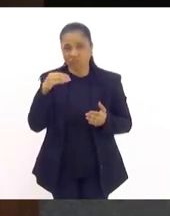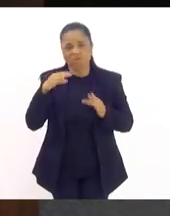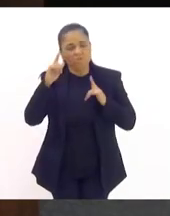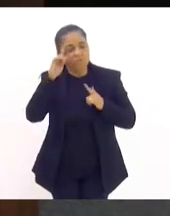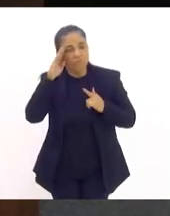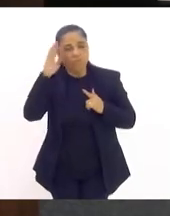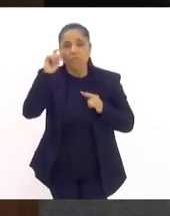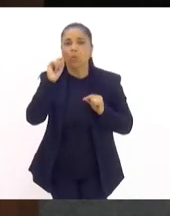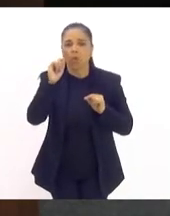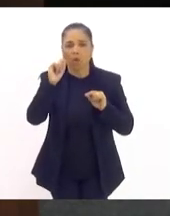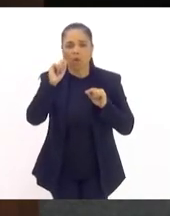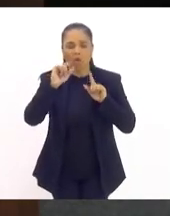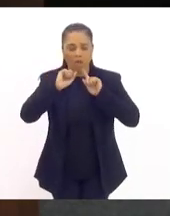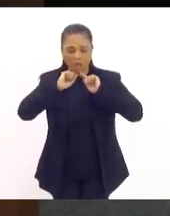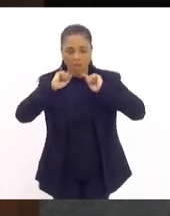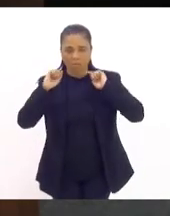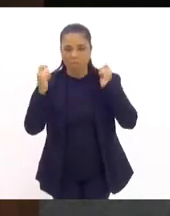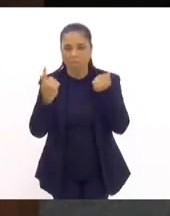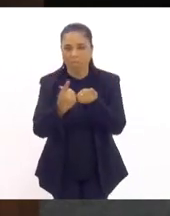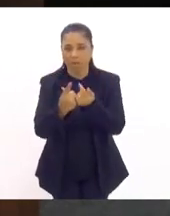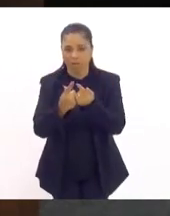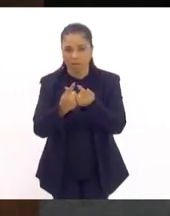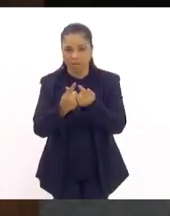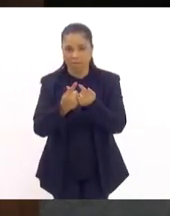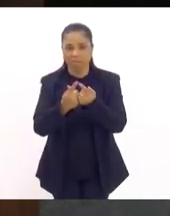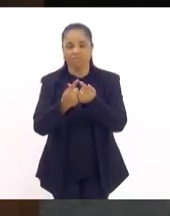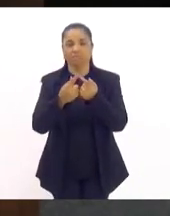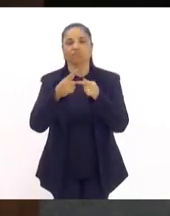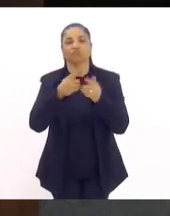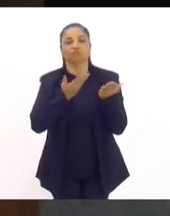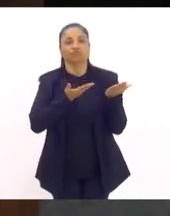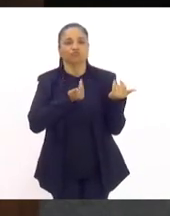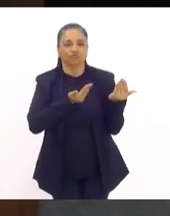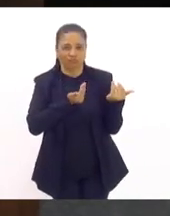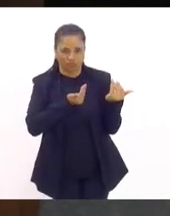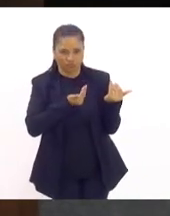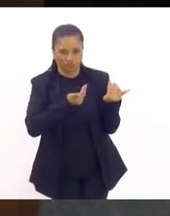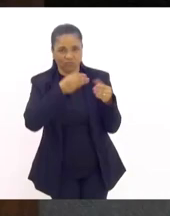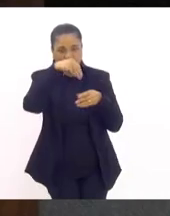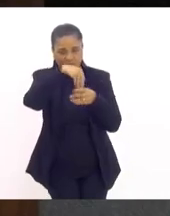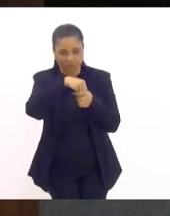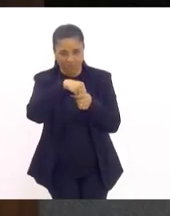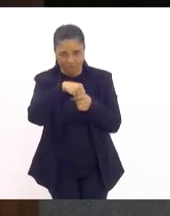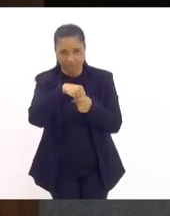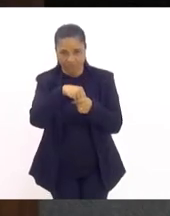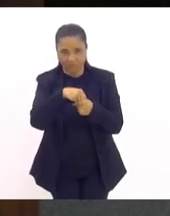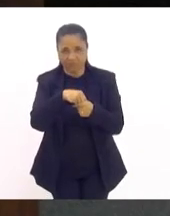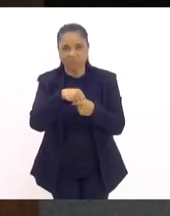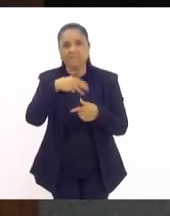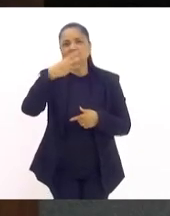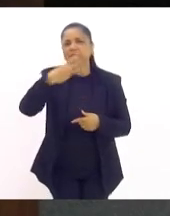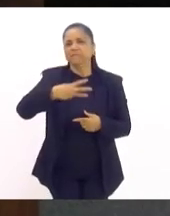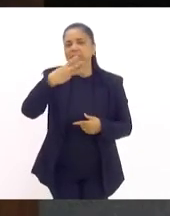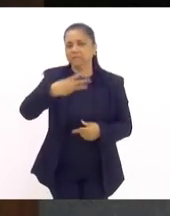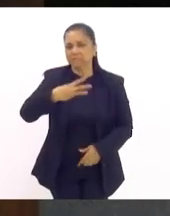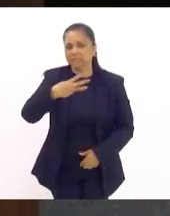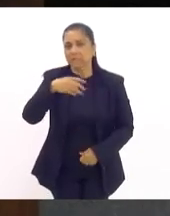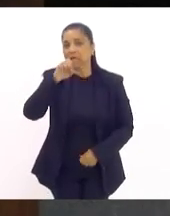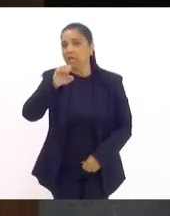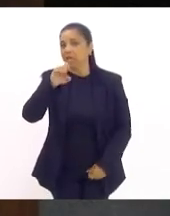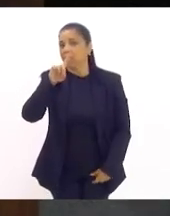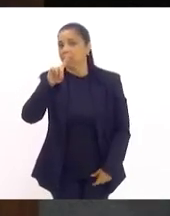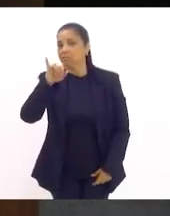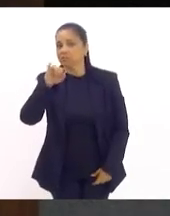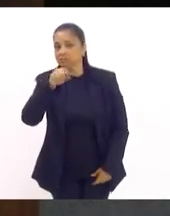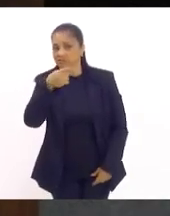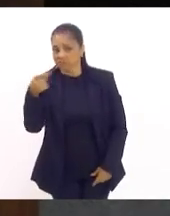que é o Parlamento Juvenil. Então, isso é parte da produção legislativa da 13ª edição, e que venha a